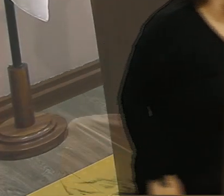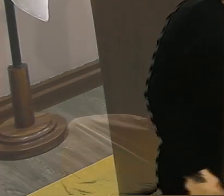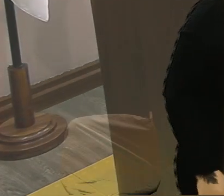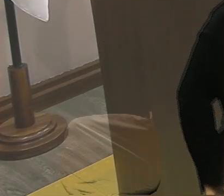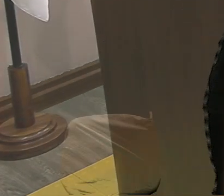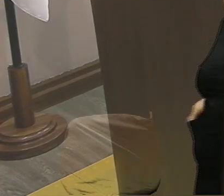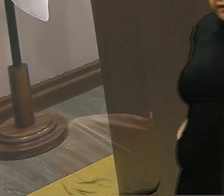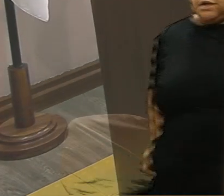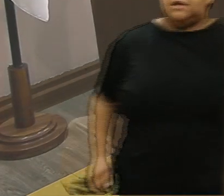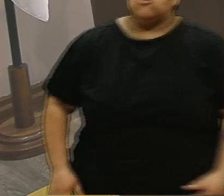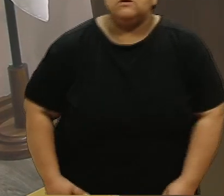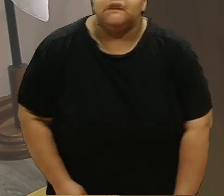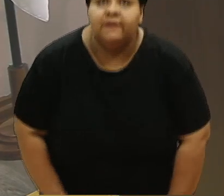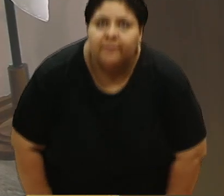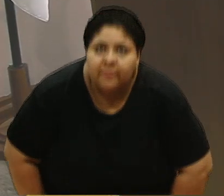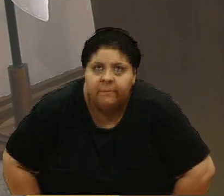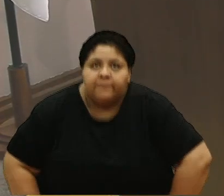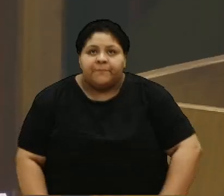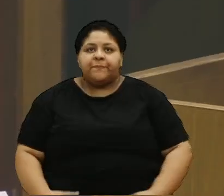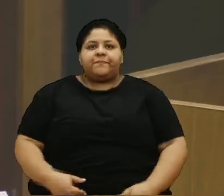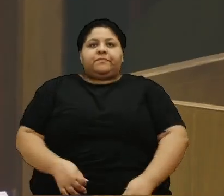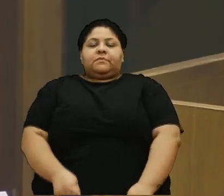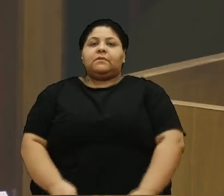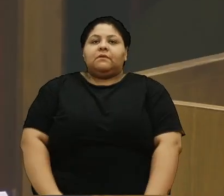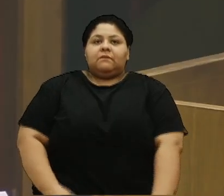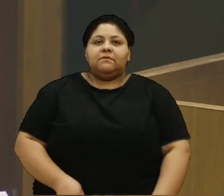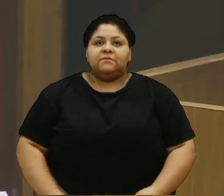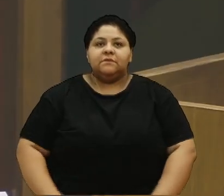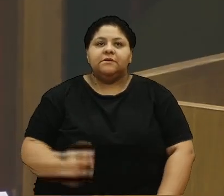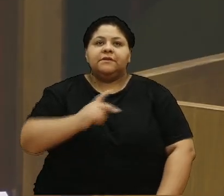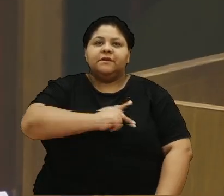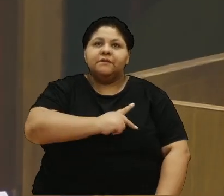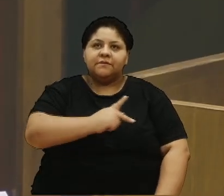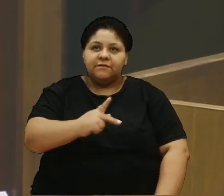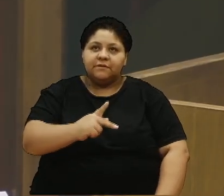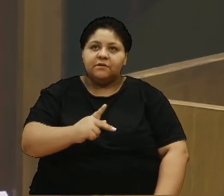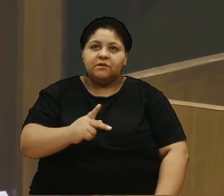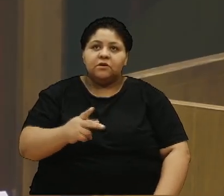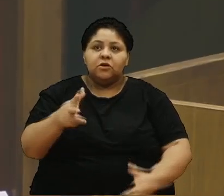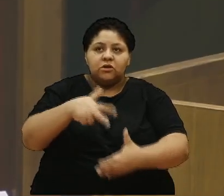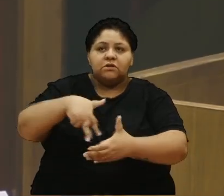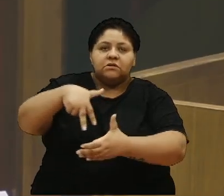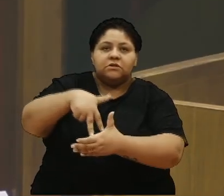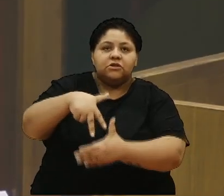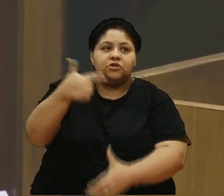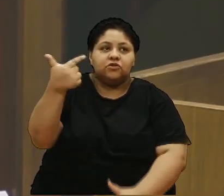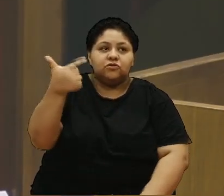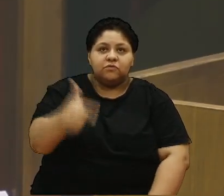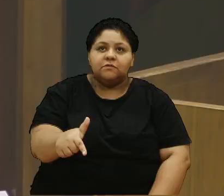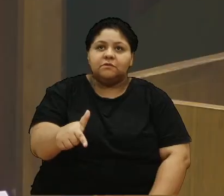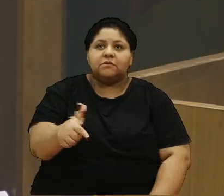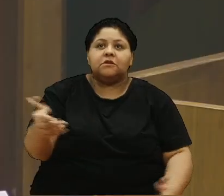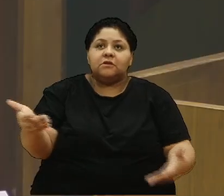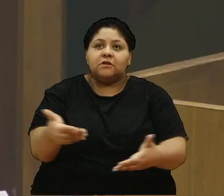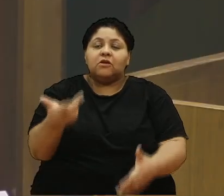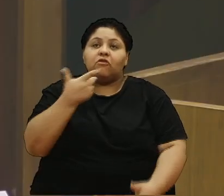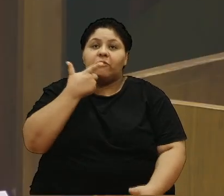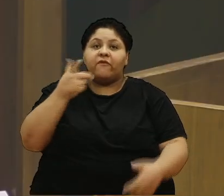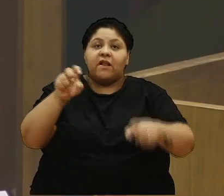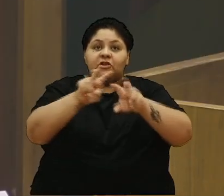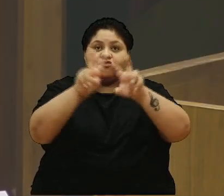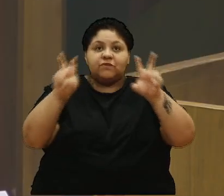com Pelé, né? Senhor presidente, subo à tribuna mais uma vez, agora para falar de um